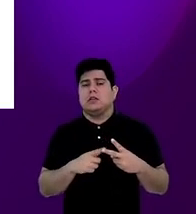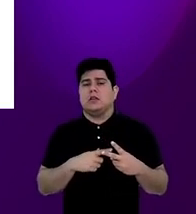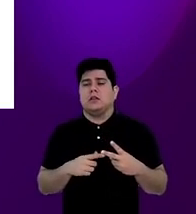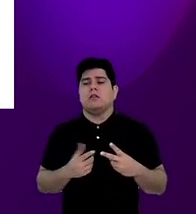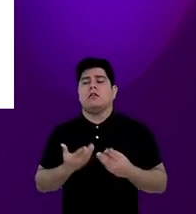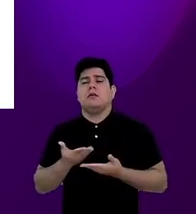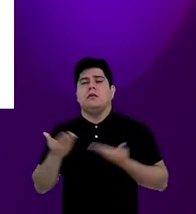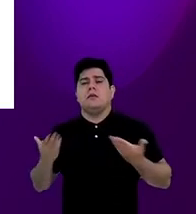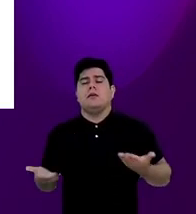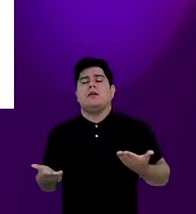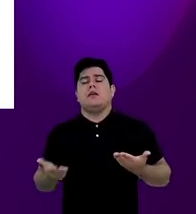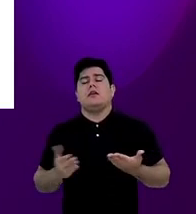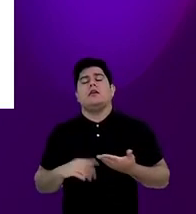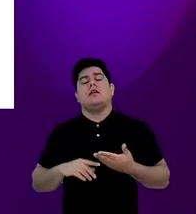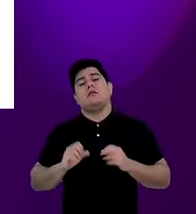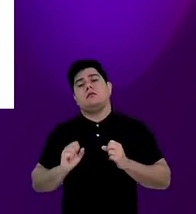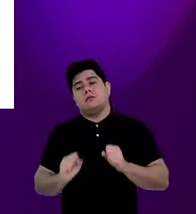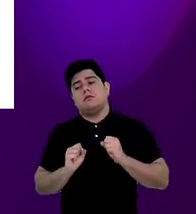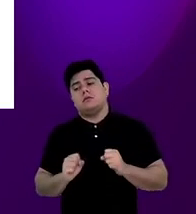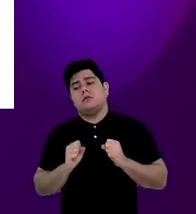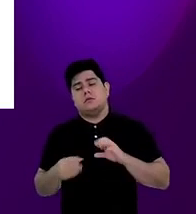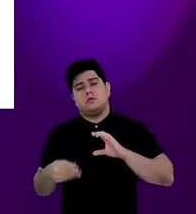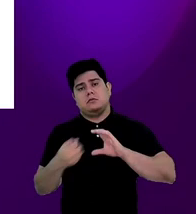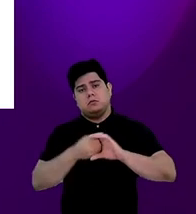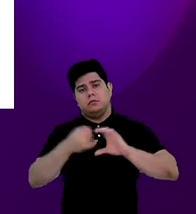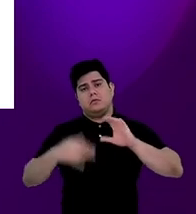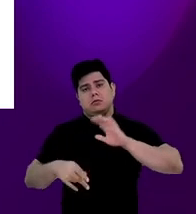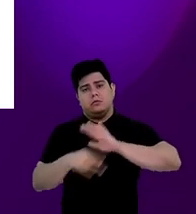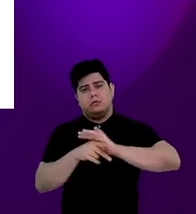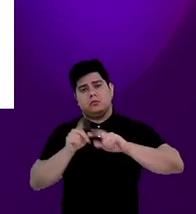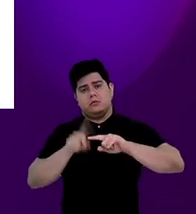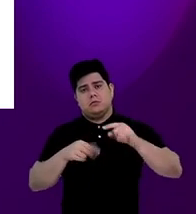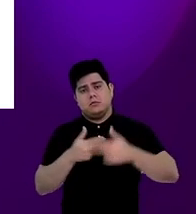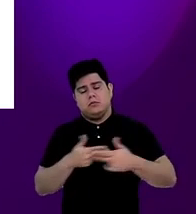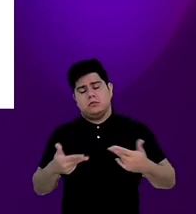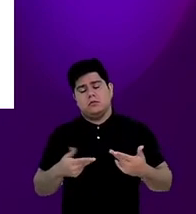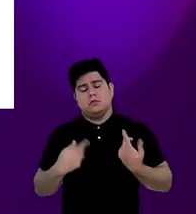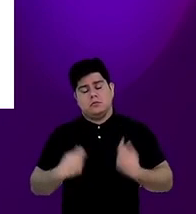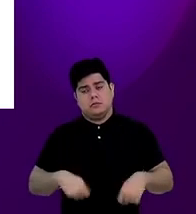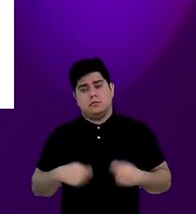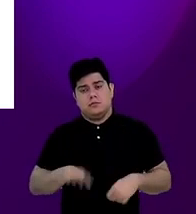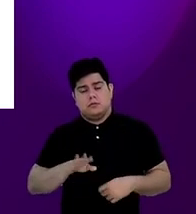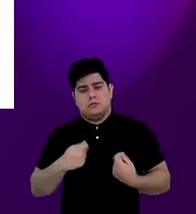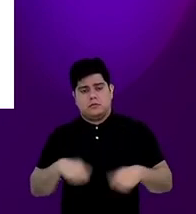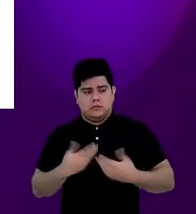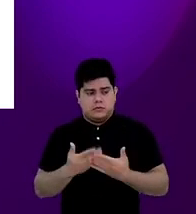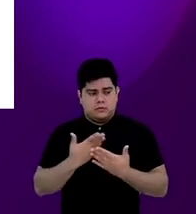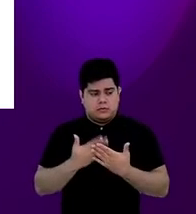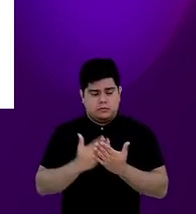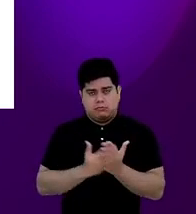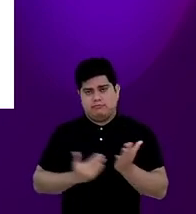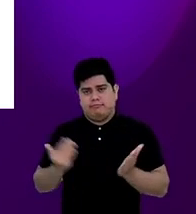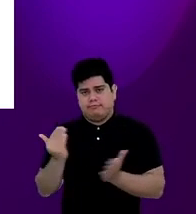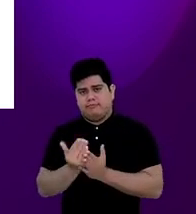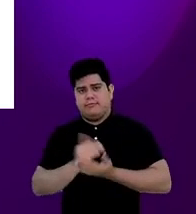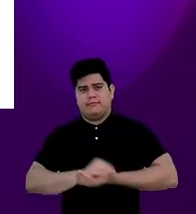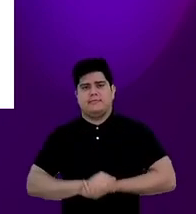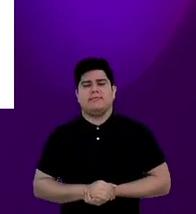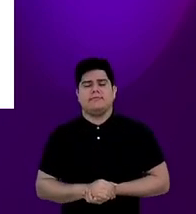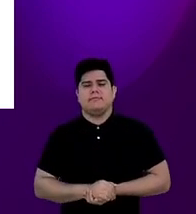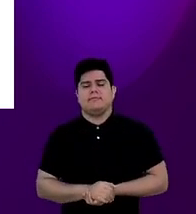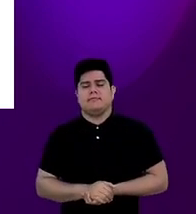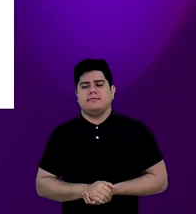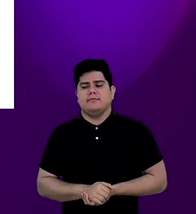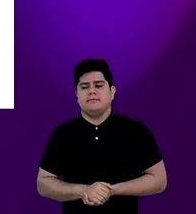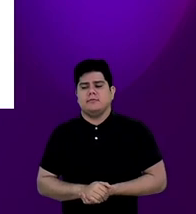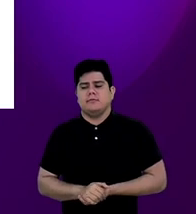cerebelar, que talvez seja característica desse produto, mas a gente precisa estudos adicionais. Gastando os minutos